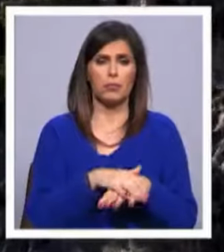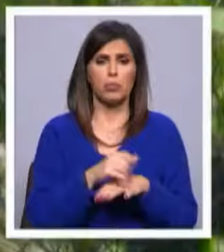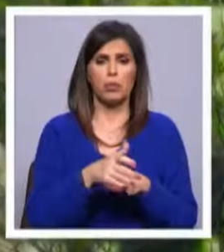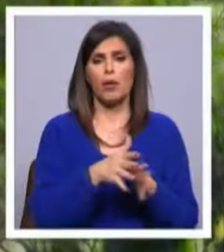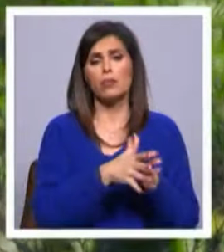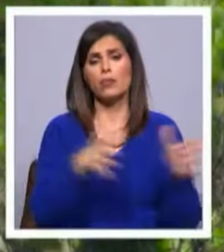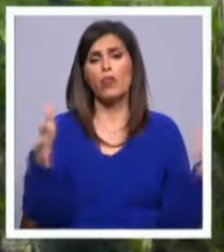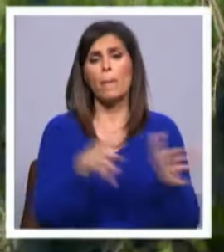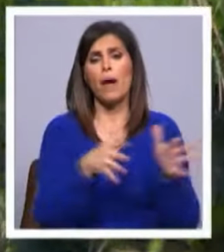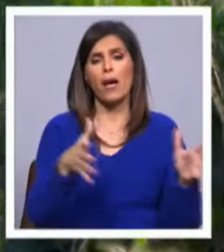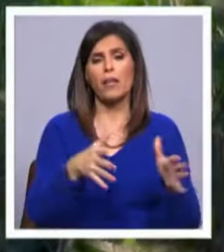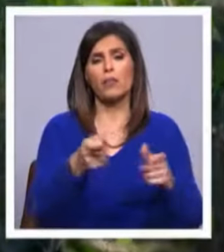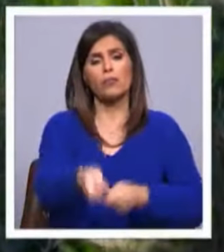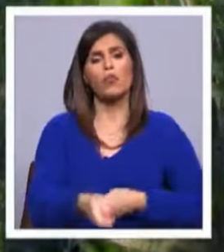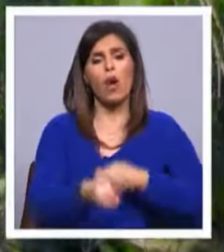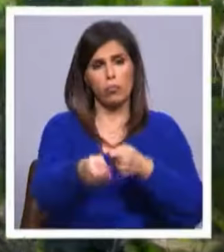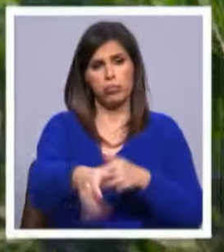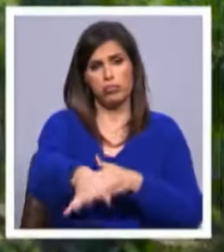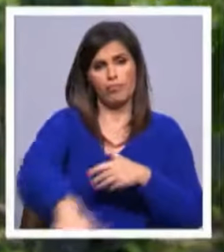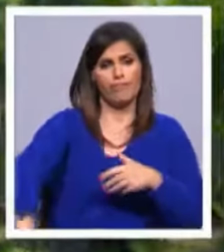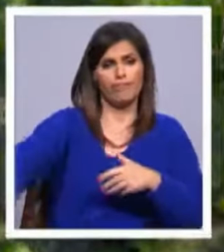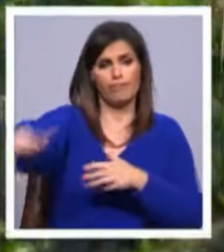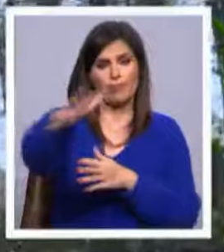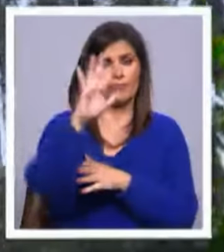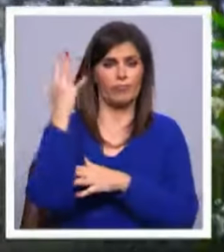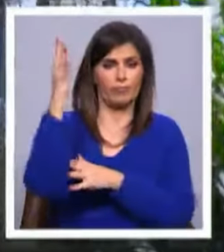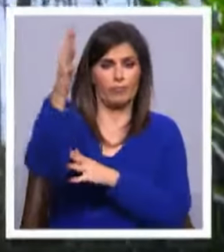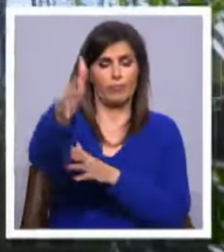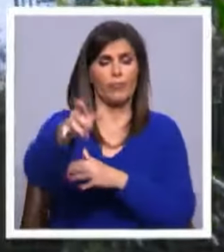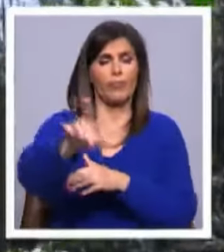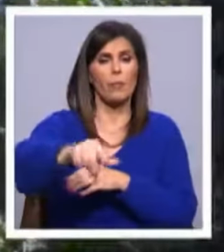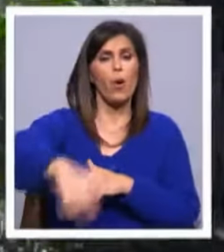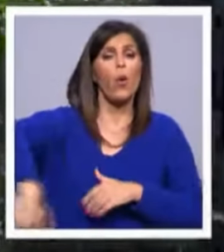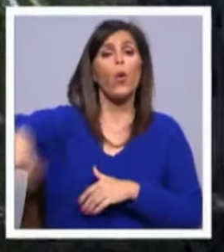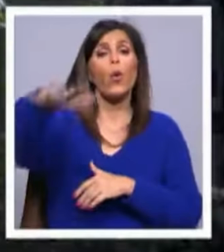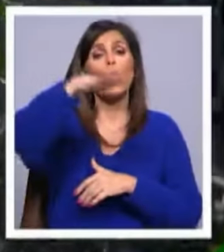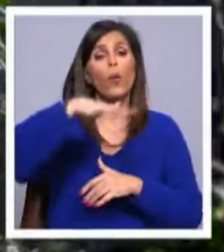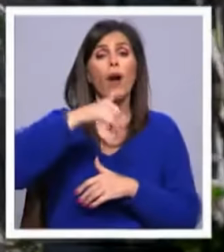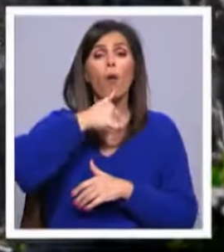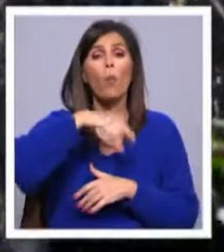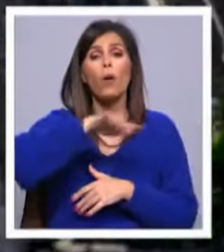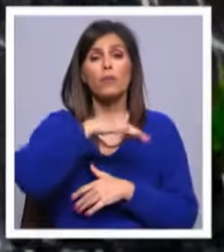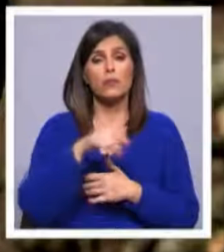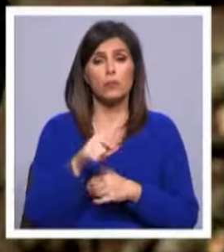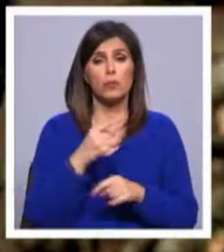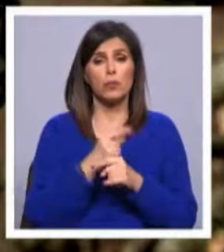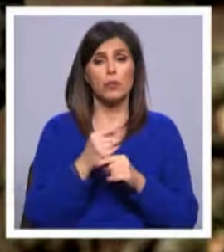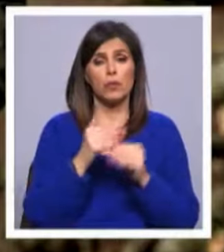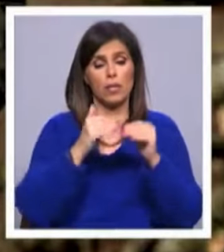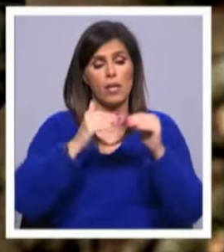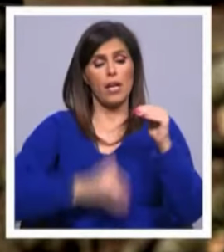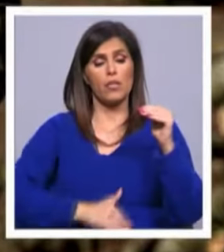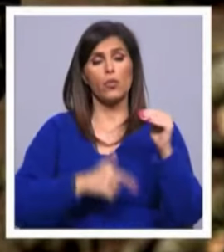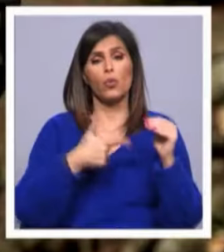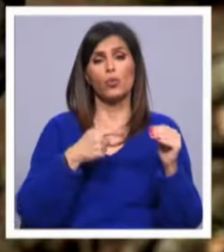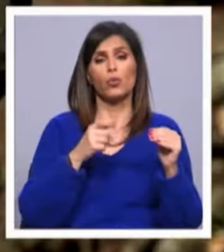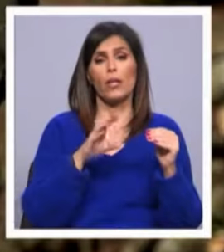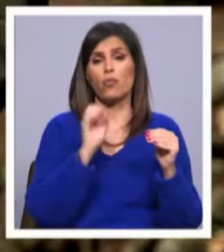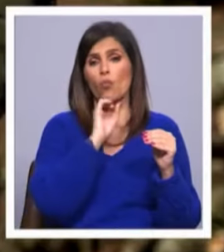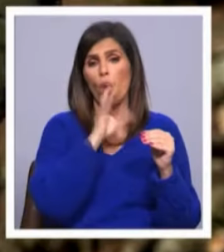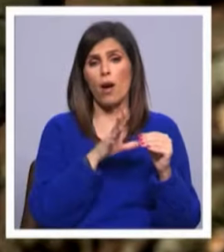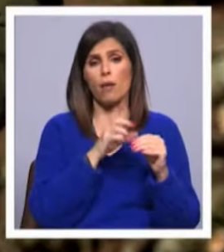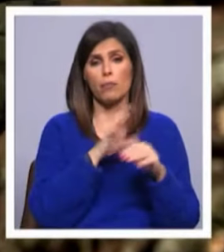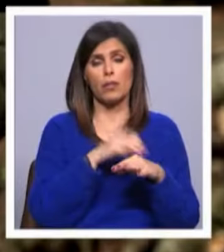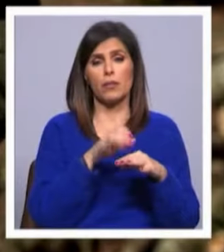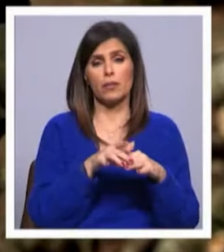pela dimensão da propriedade, pela, se calhar também pela localização onde estamos, que não estamos a sul do Tejo, e por essa